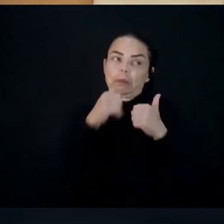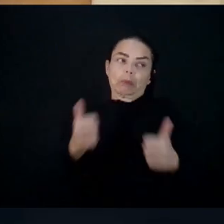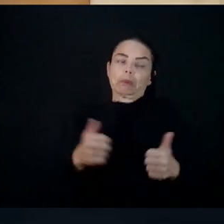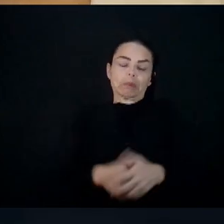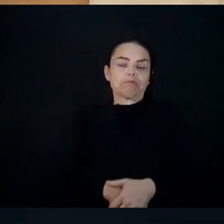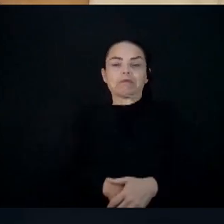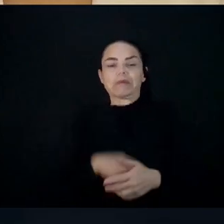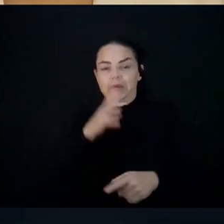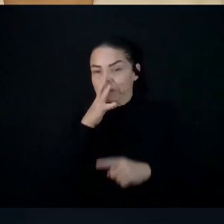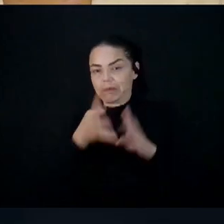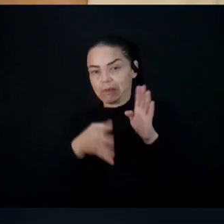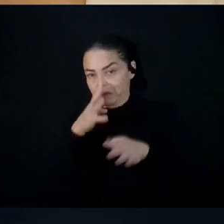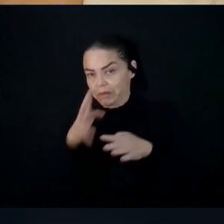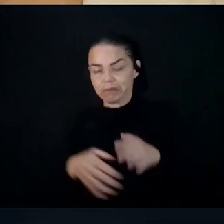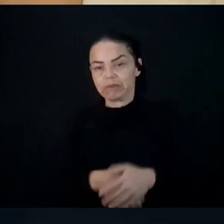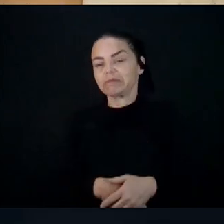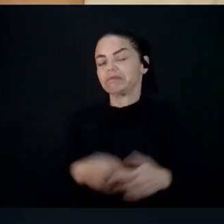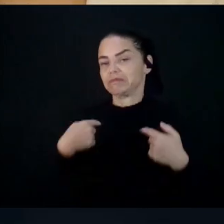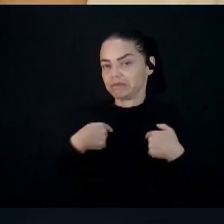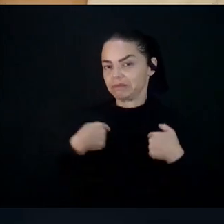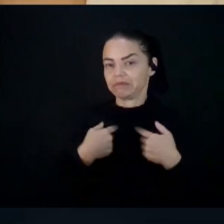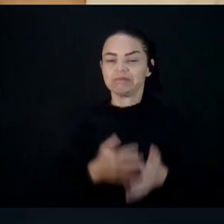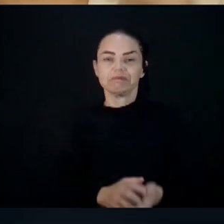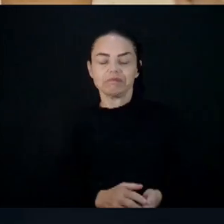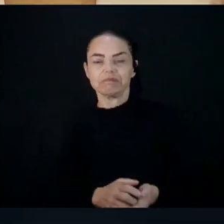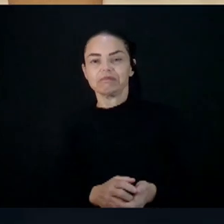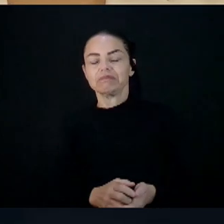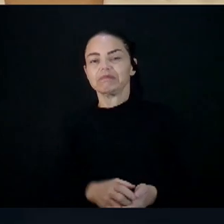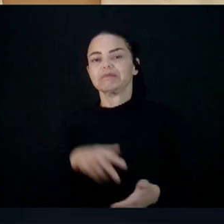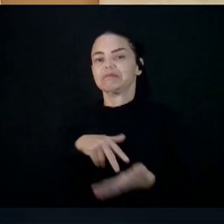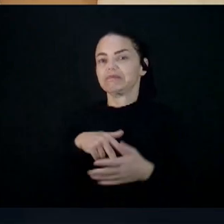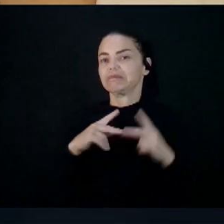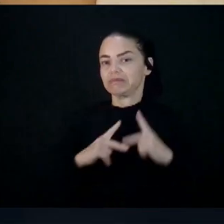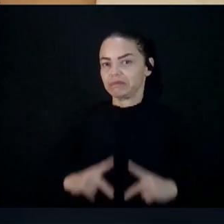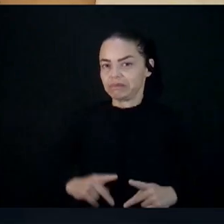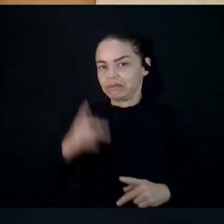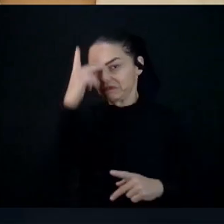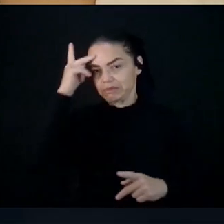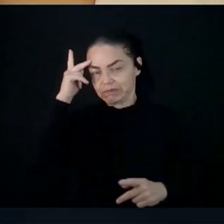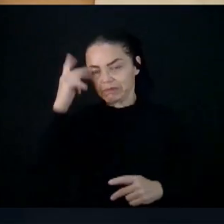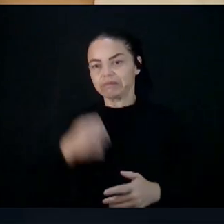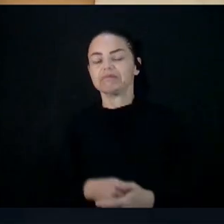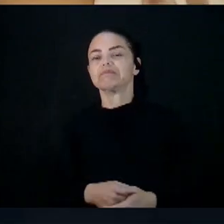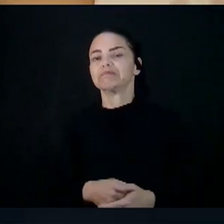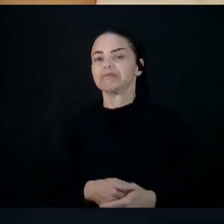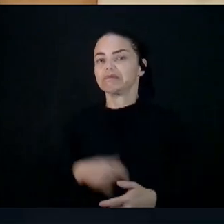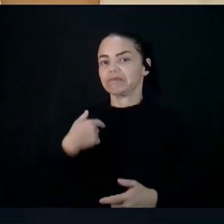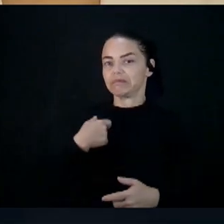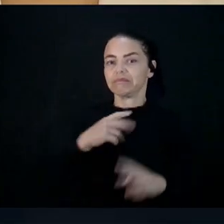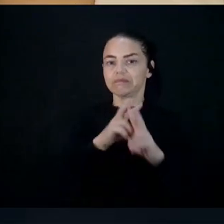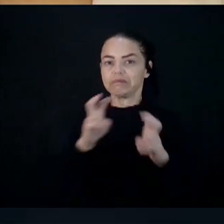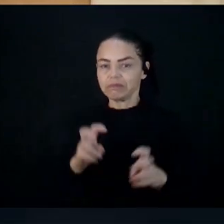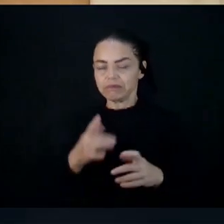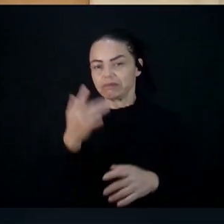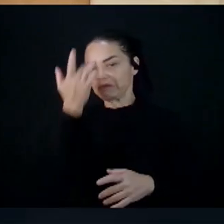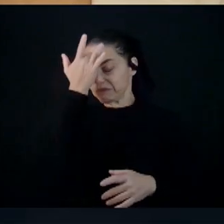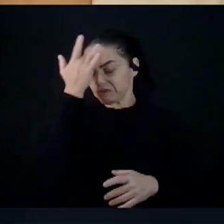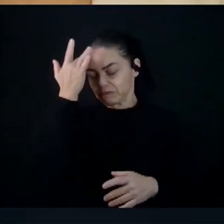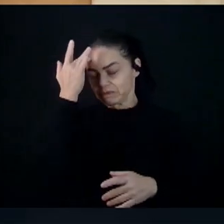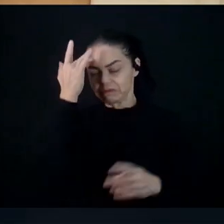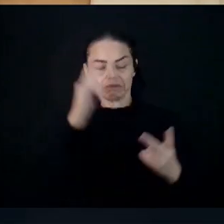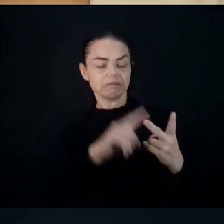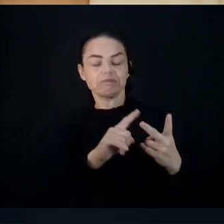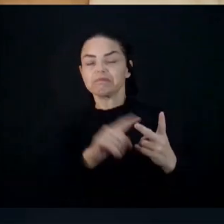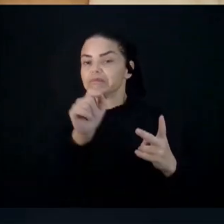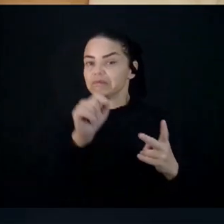julgamentos, mas a gente aqui tá colocando um posicionamento de uma pessoa que fala sobre a saúde mental e a outra que fala